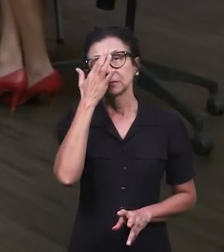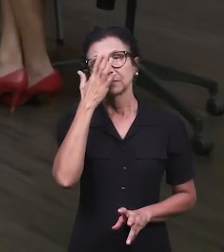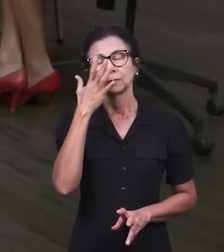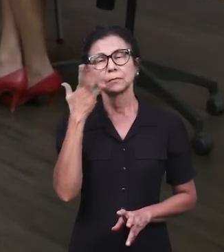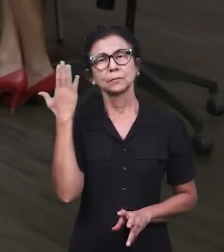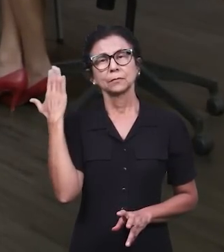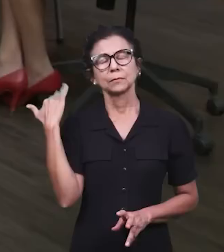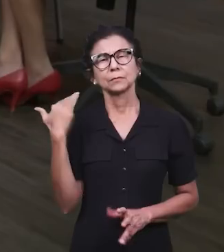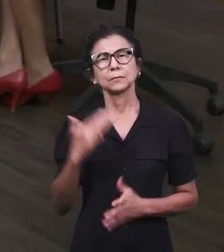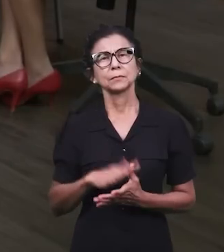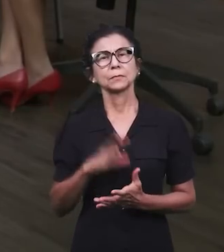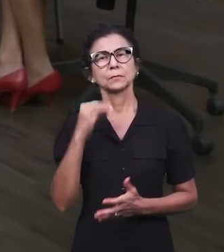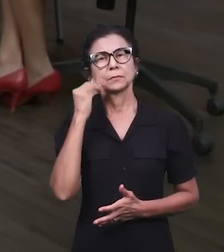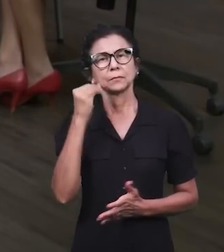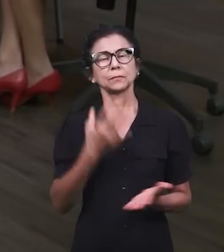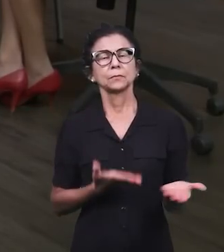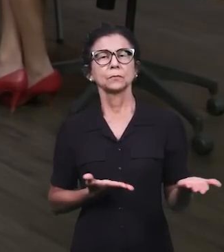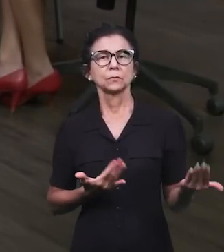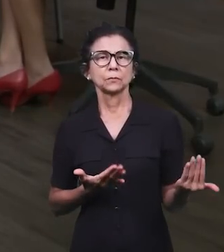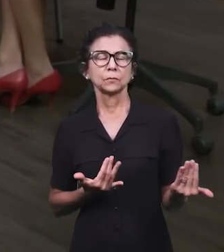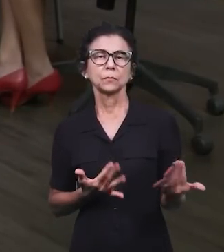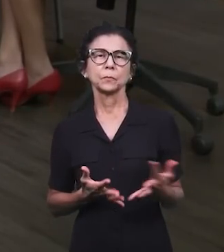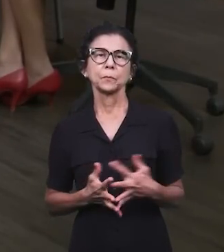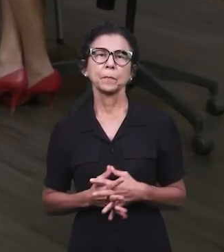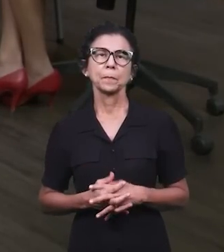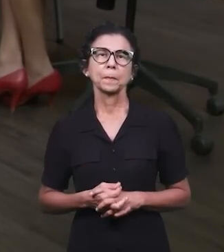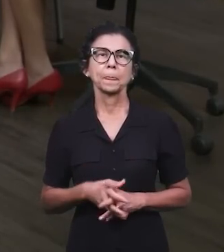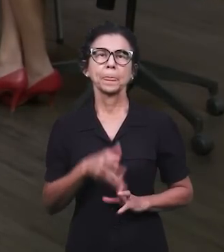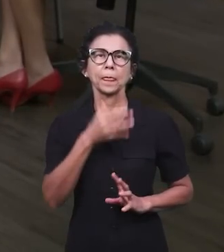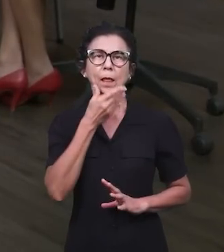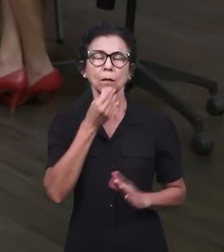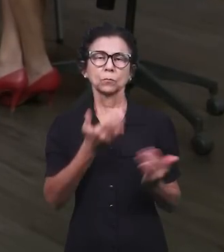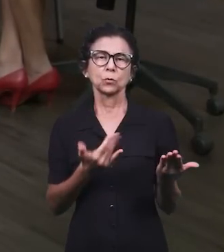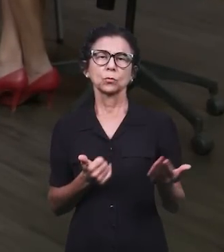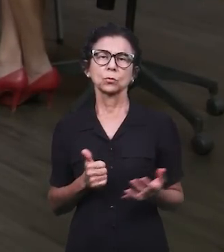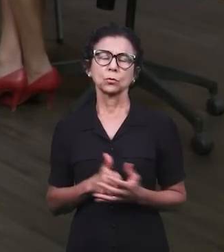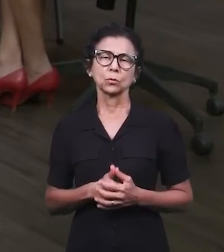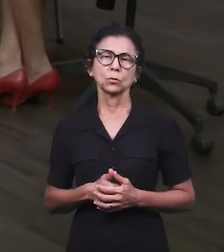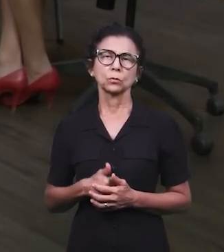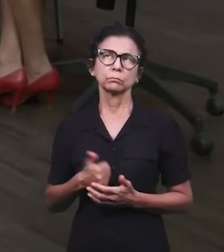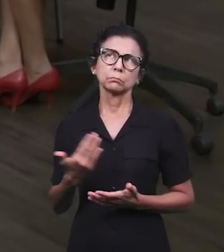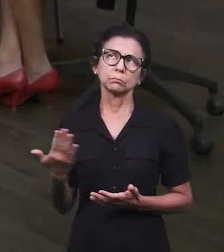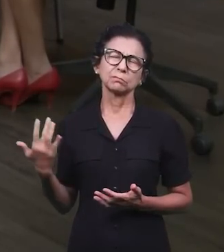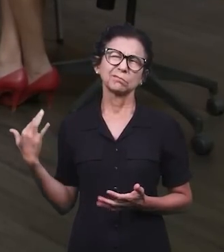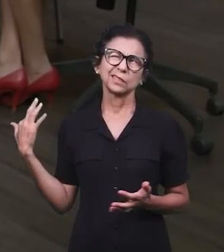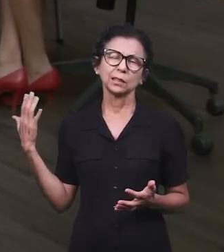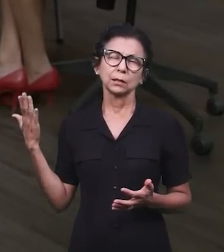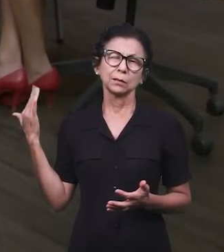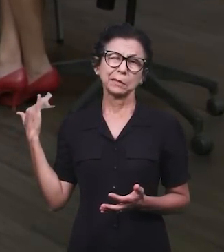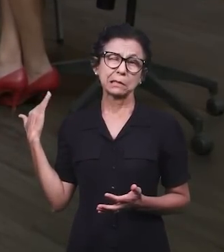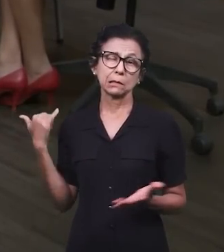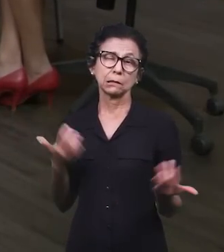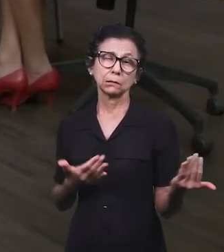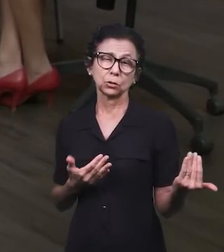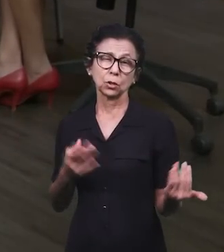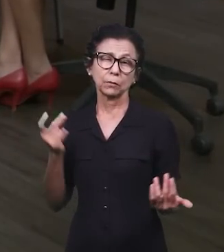de um jovem, né? É um irmão nosso hoje, já é avô hoje, na época de jovem dele.